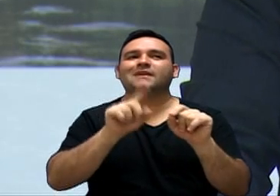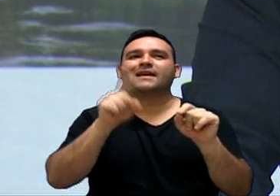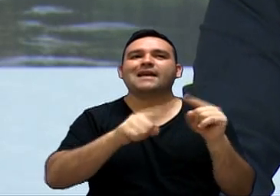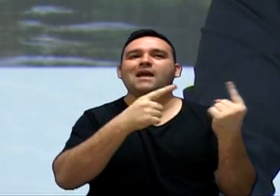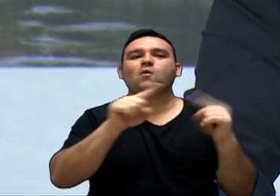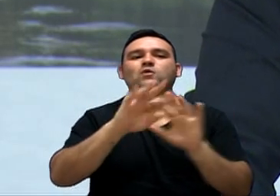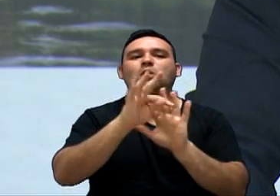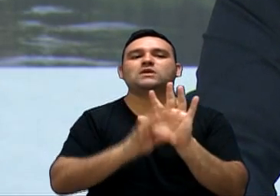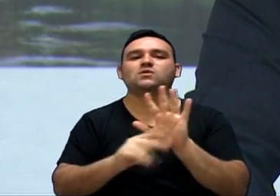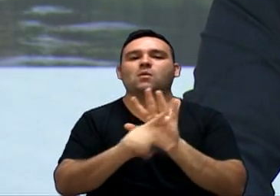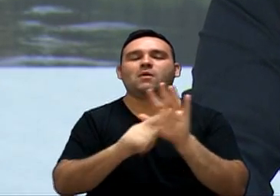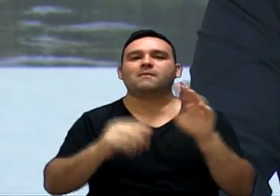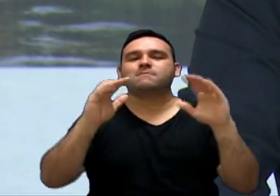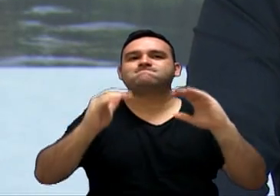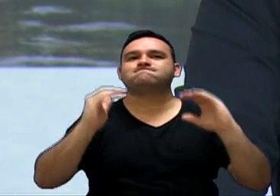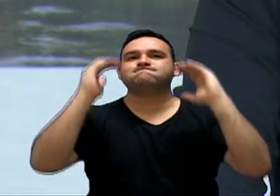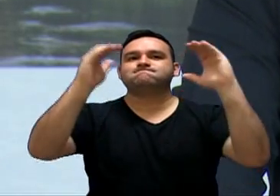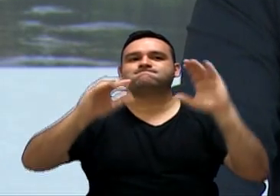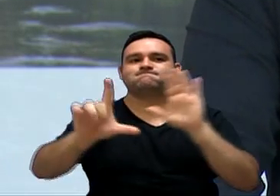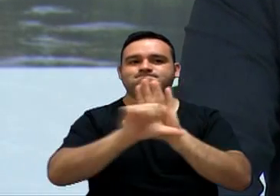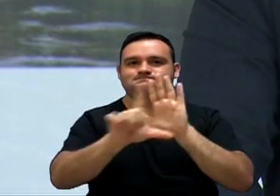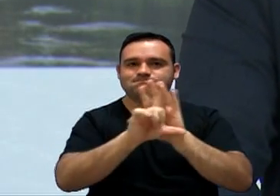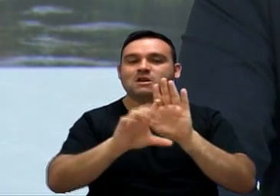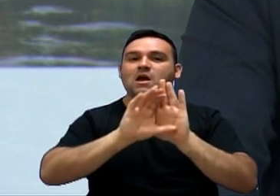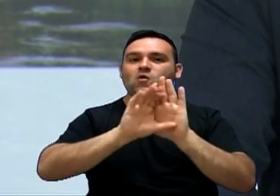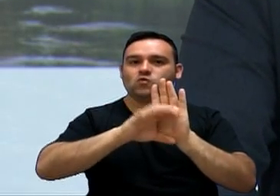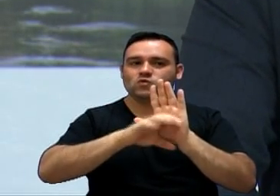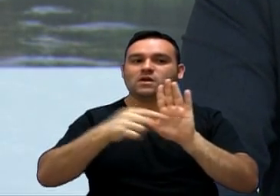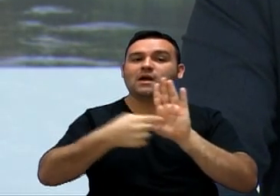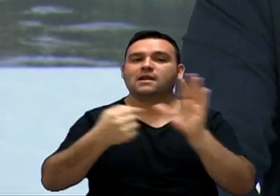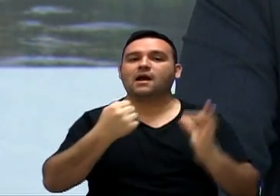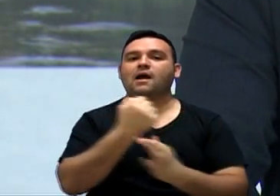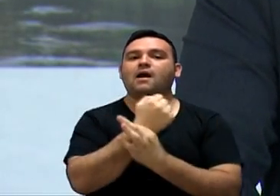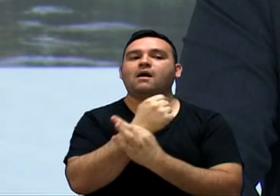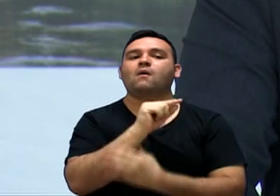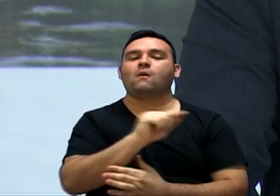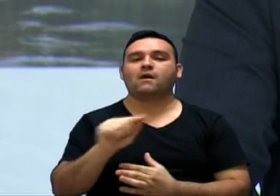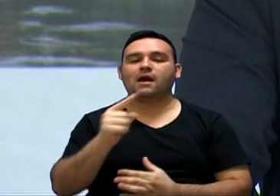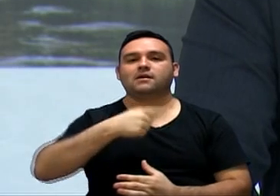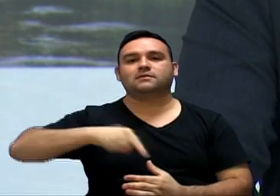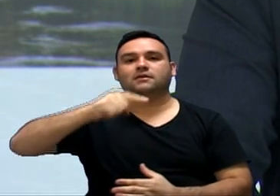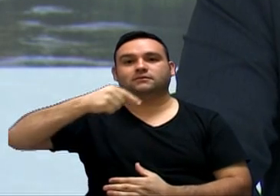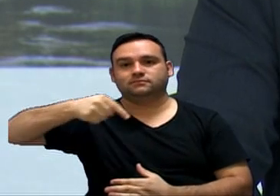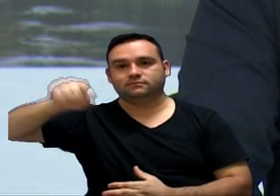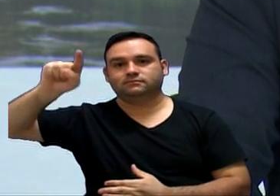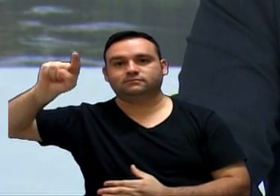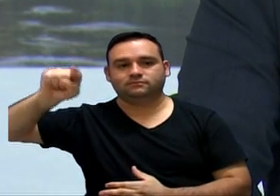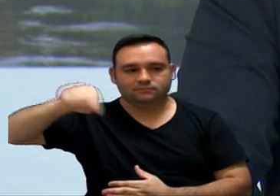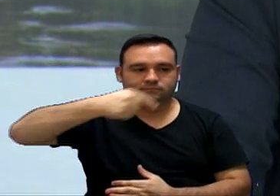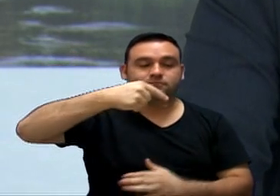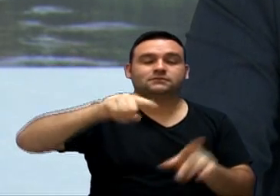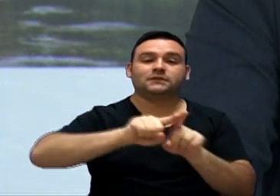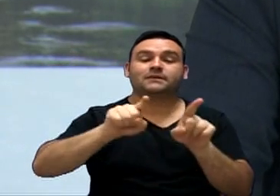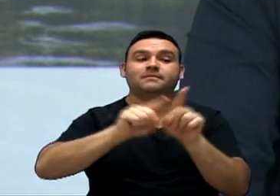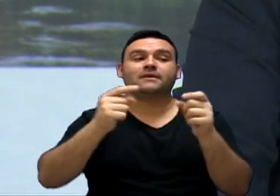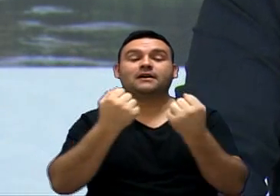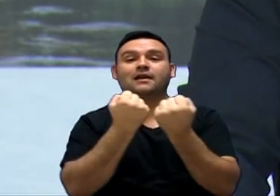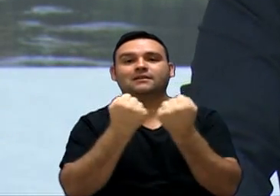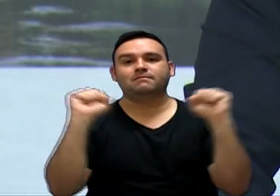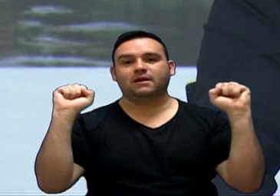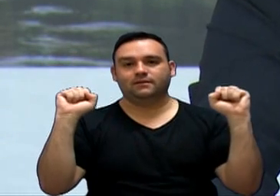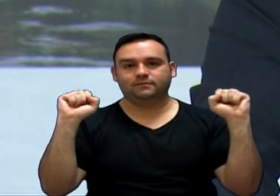o texto da nossa Carta Magna, a nossa Constituição, que nos garante o direito de ir e vir e nos garante a